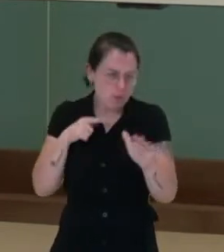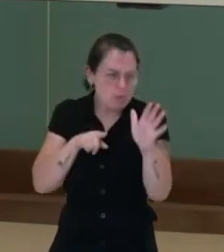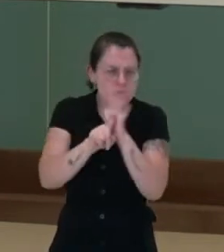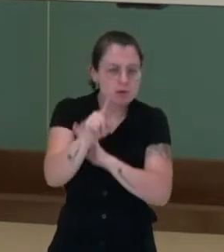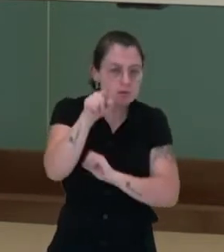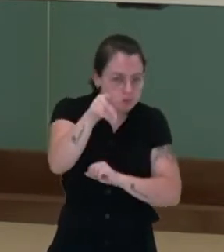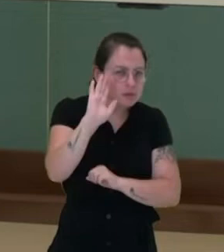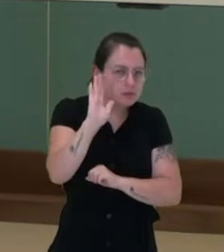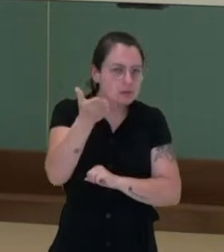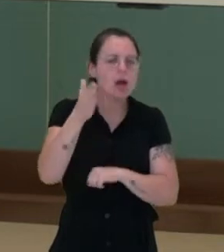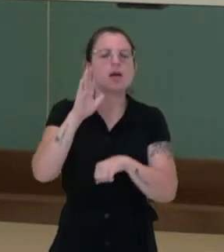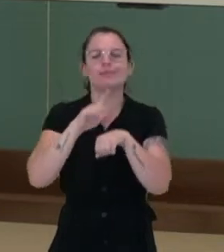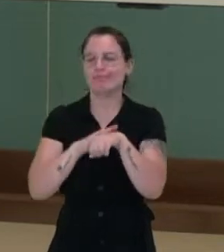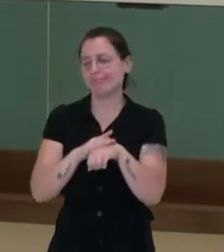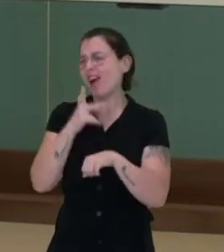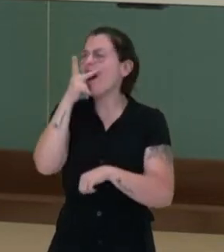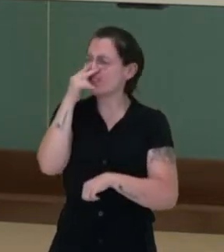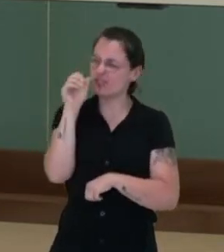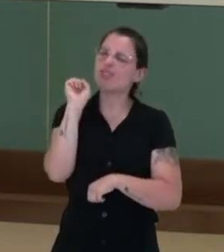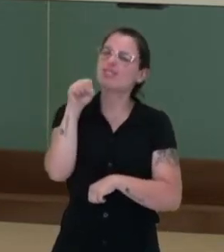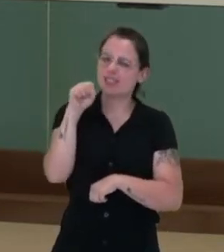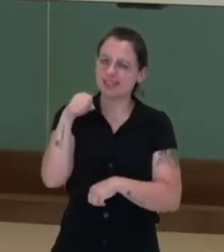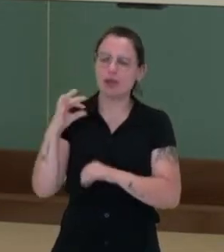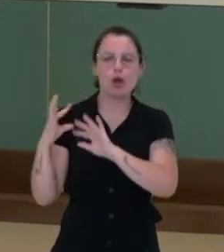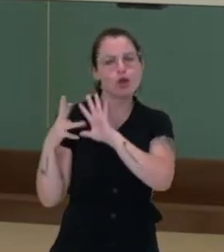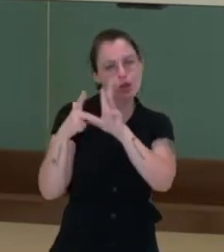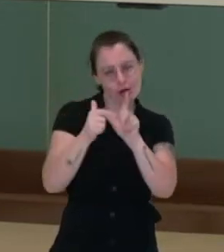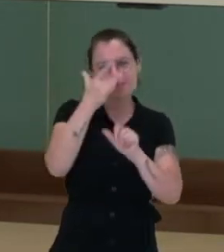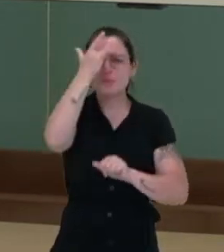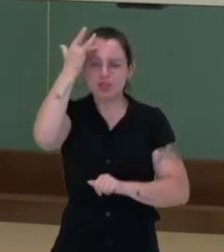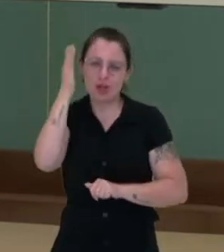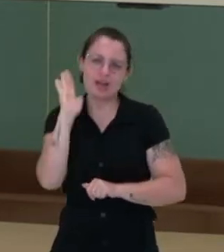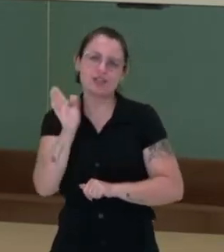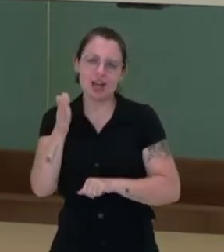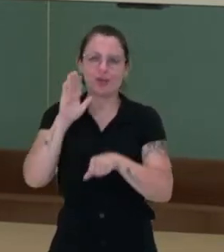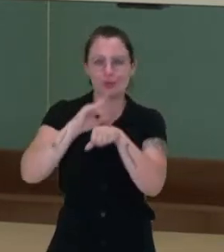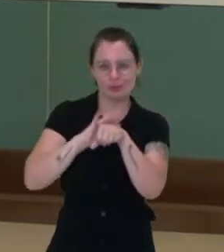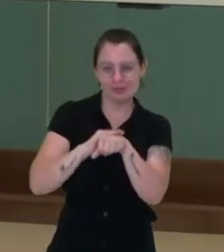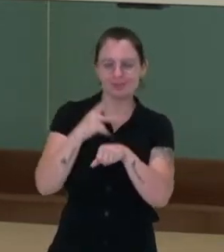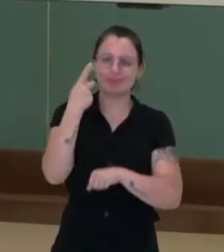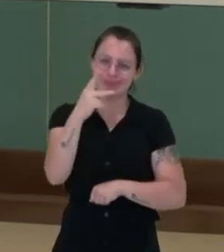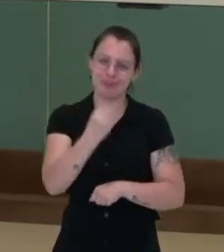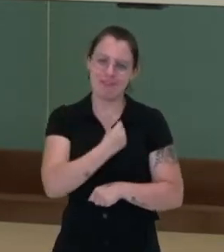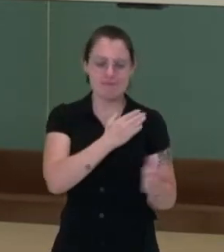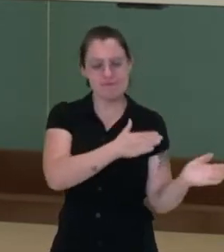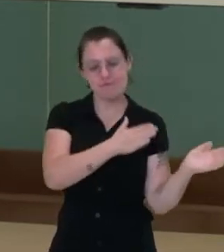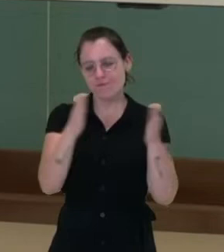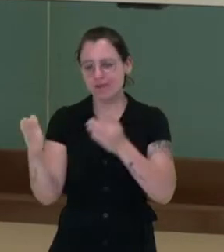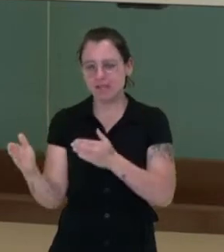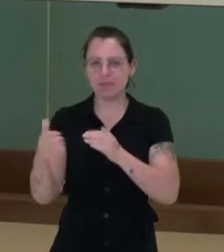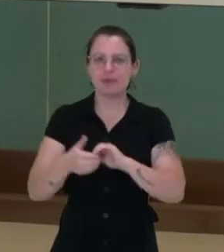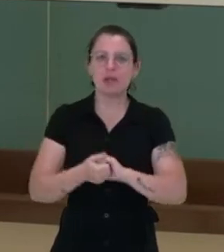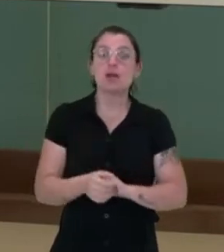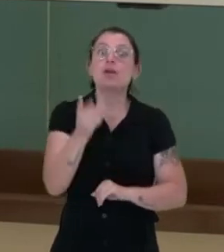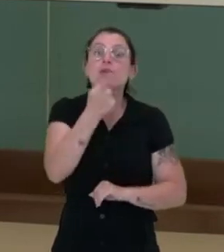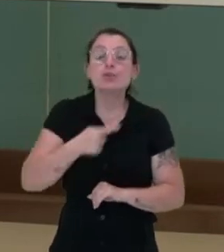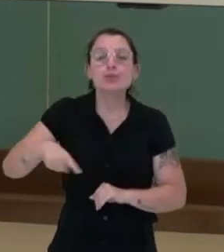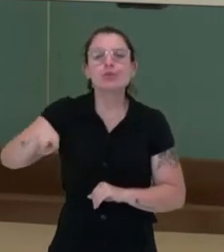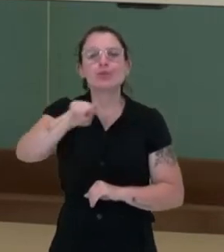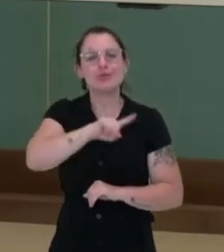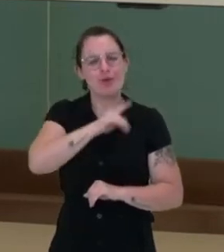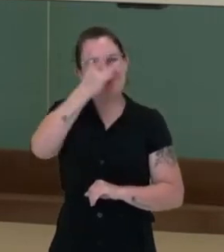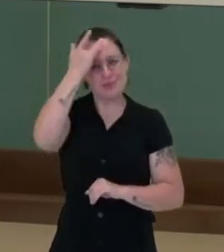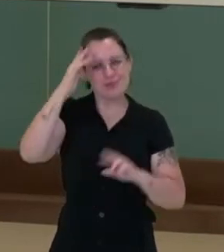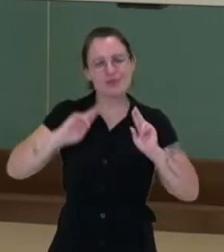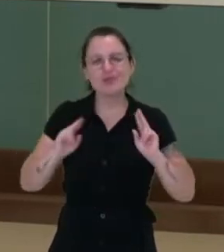doente? Provavelmente alguma doença você já teve ao longo da sua vida. Nós, seres humanos, ficamos